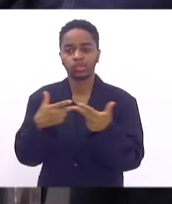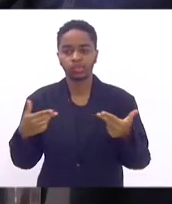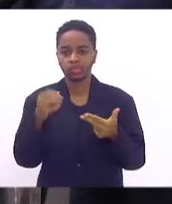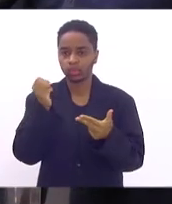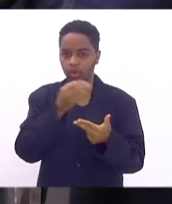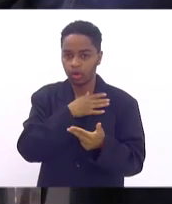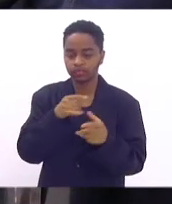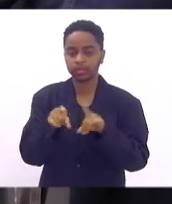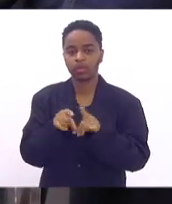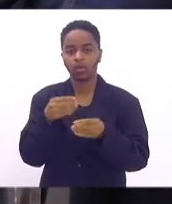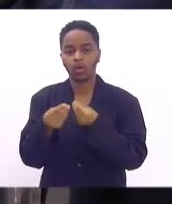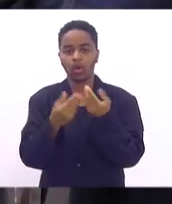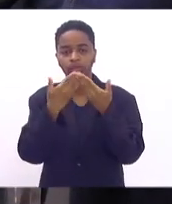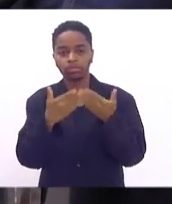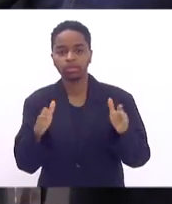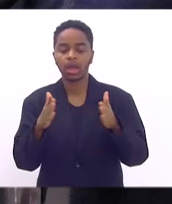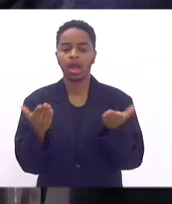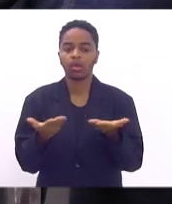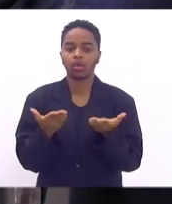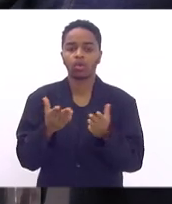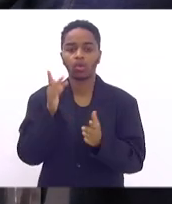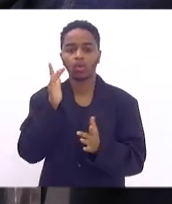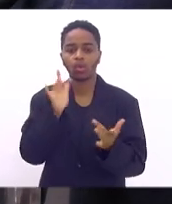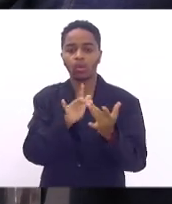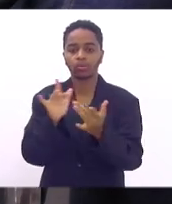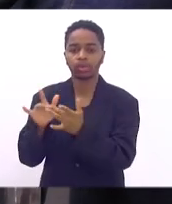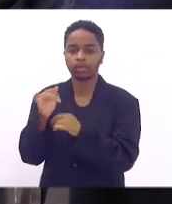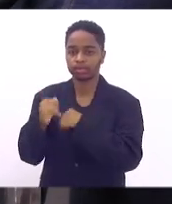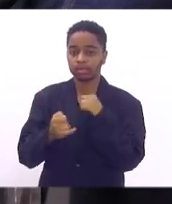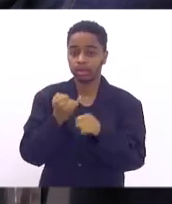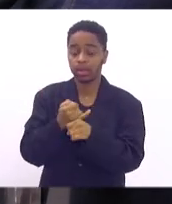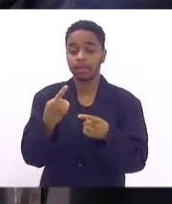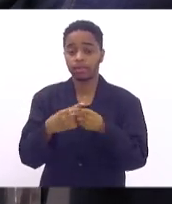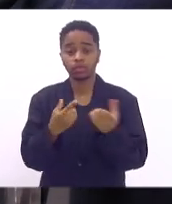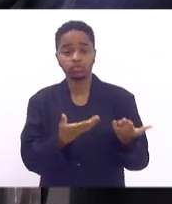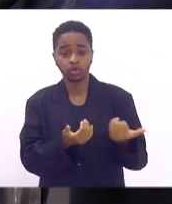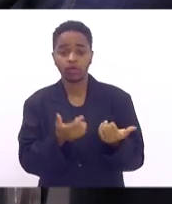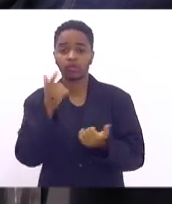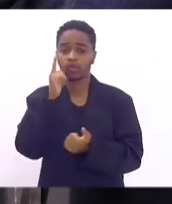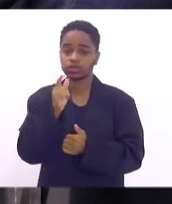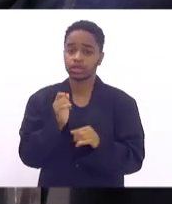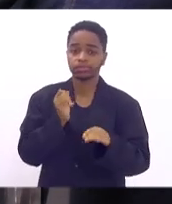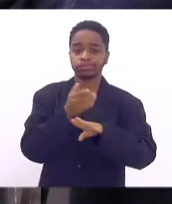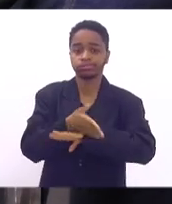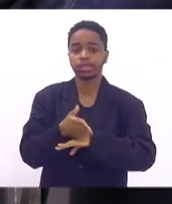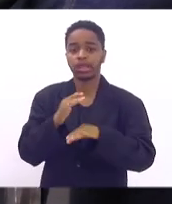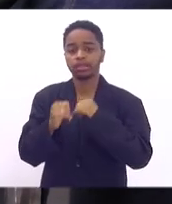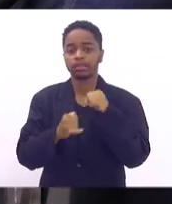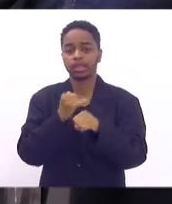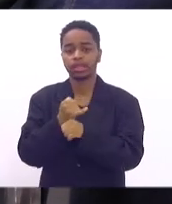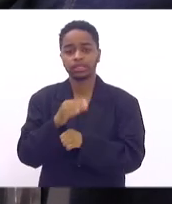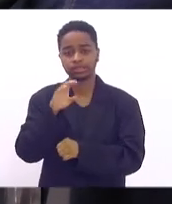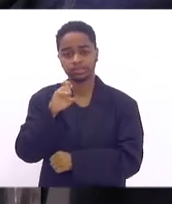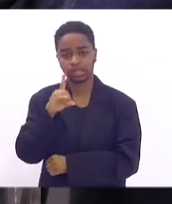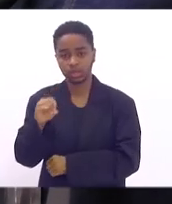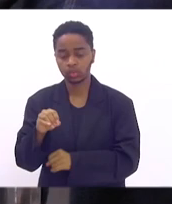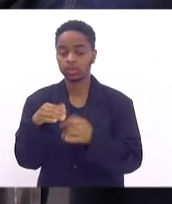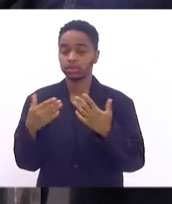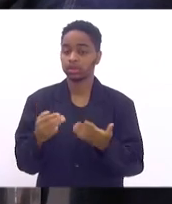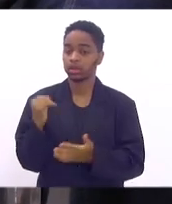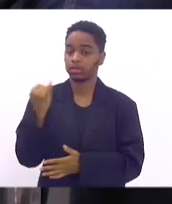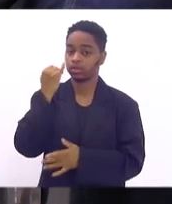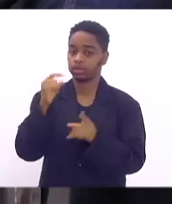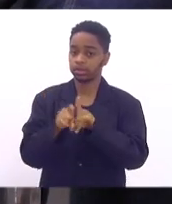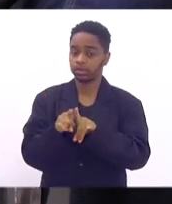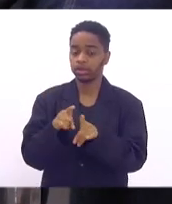do acesso à internet, né? Os jovens, adolescentes, cada vez mais jovens têm acesso a esses canais, então é muito importante até quando a